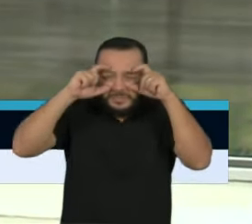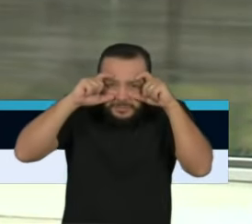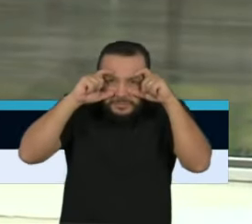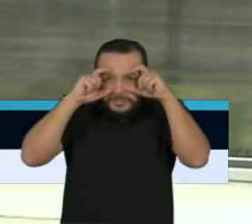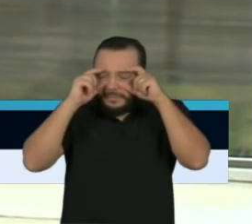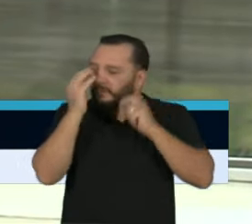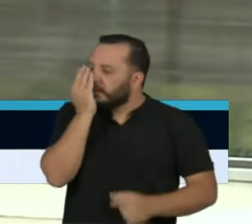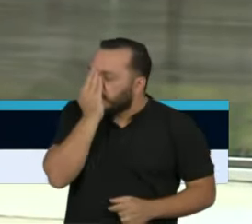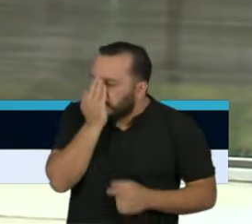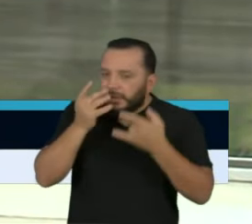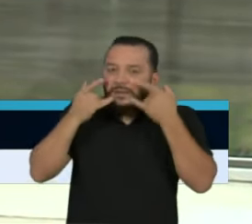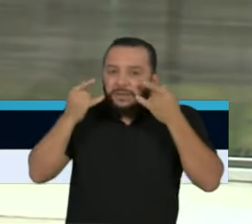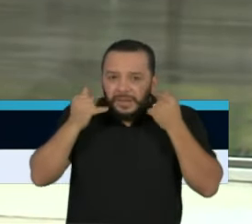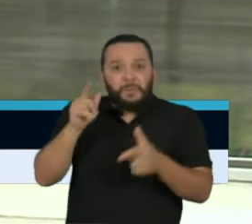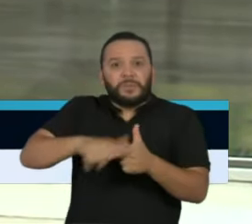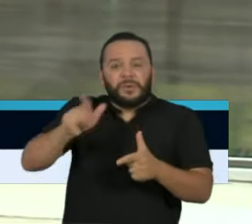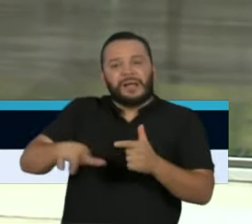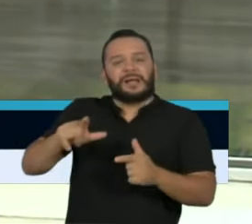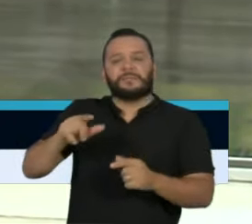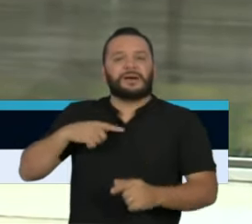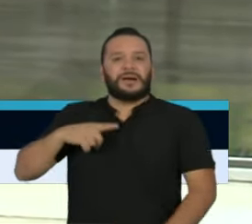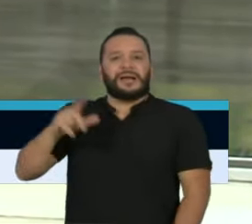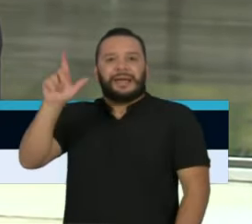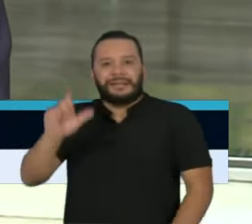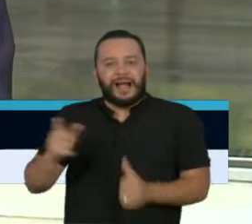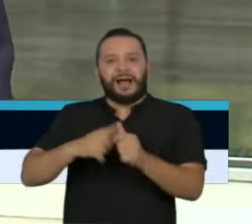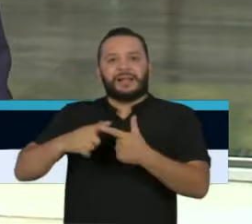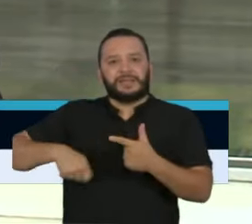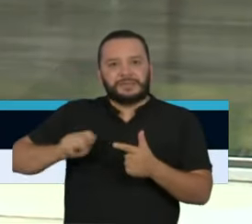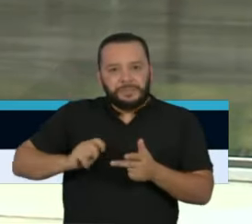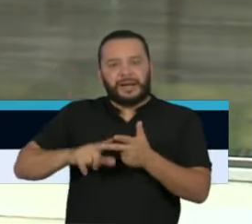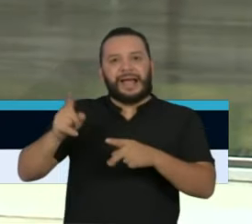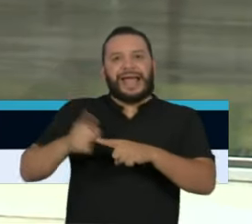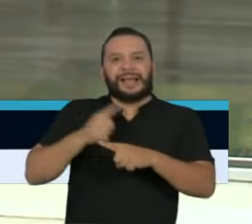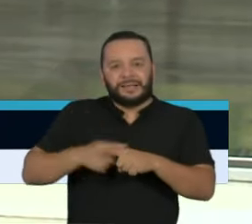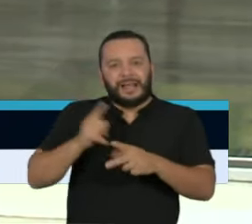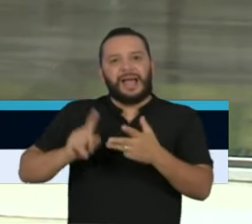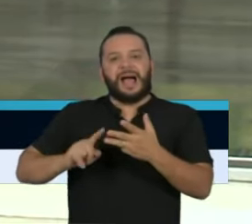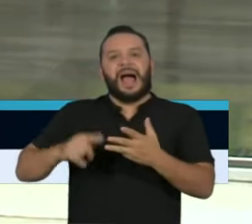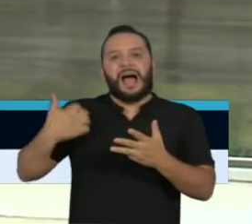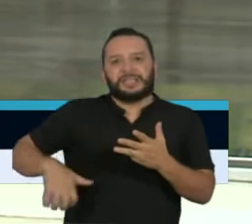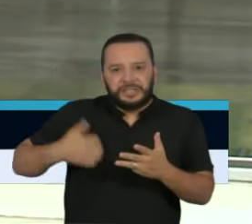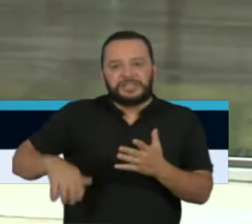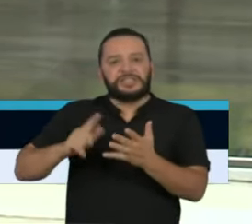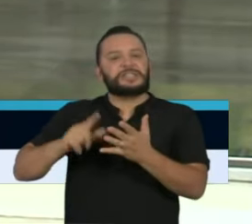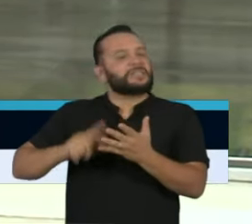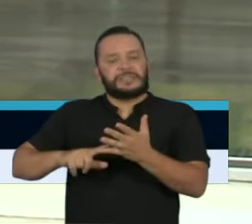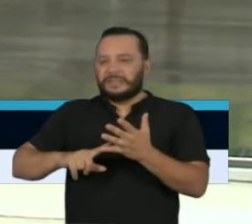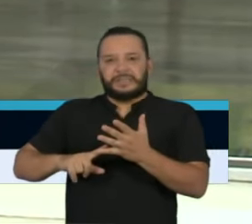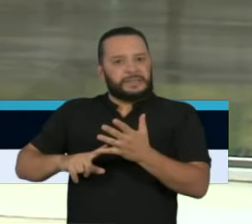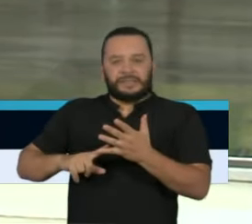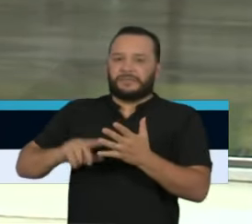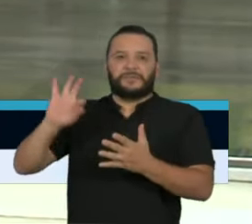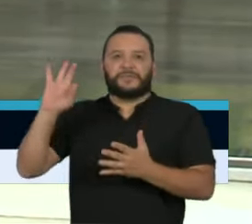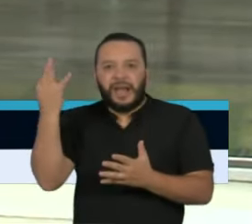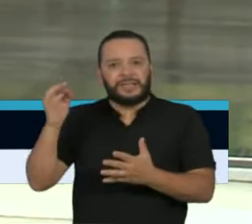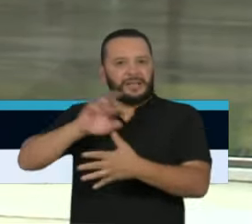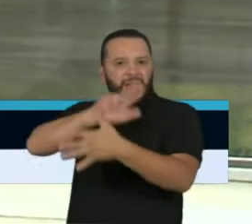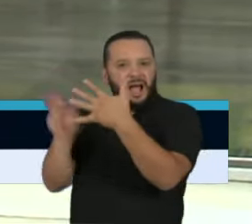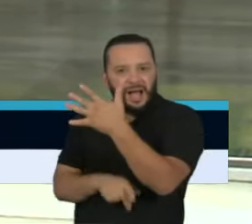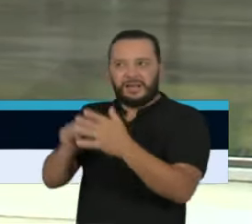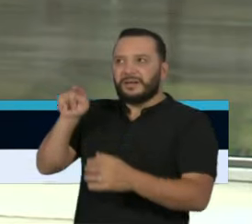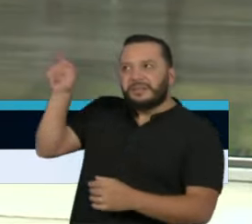afeta a Itália, a Espanha, a Inglaterra, a França, a Argentina, vários países do mundo e o Brasil também nesse